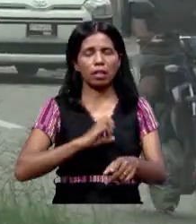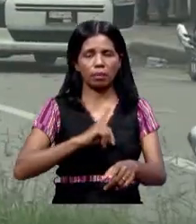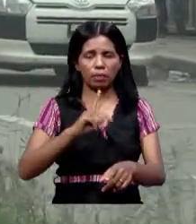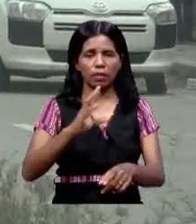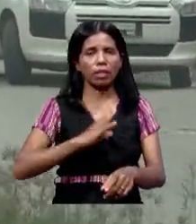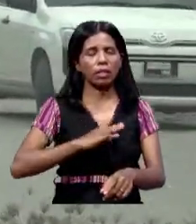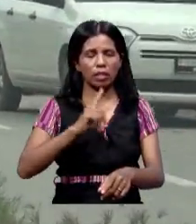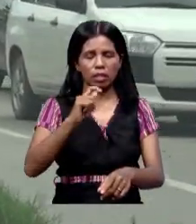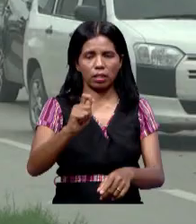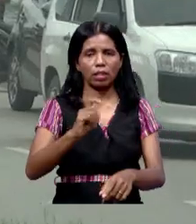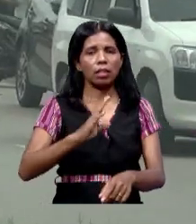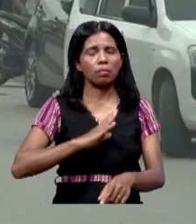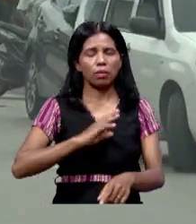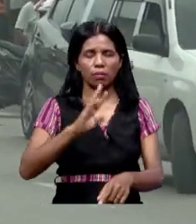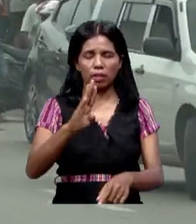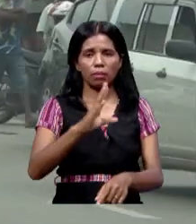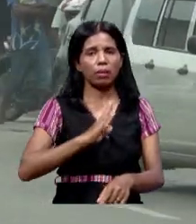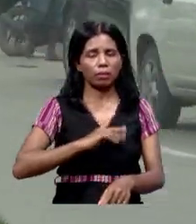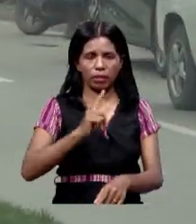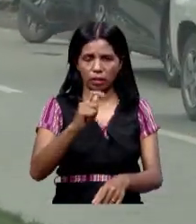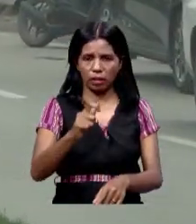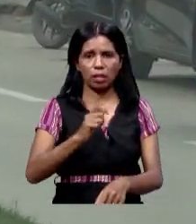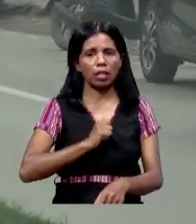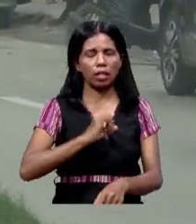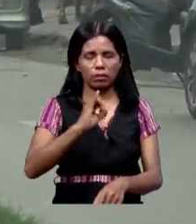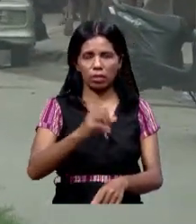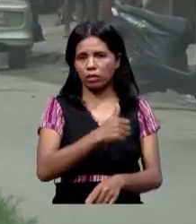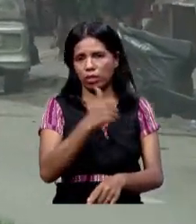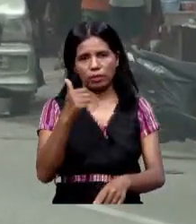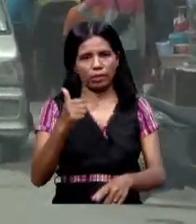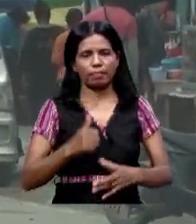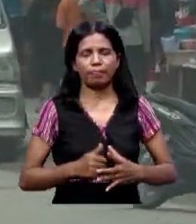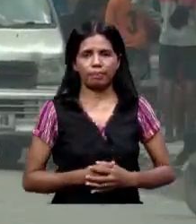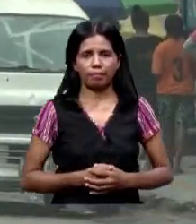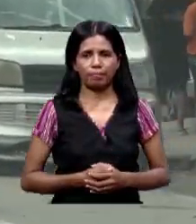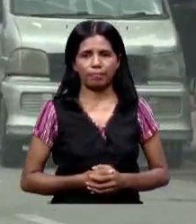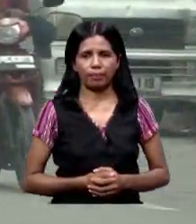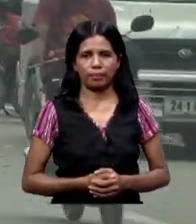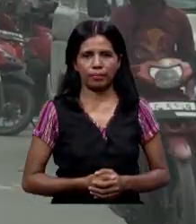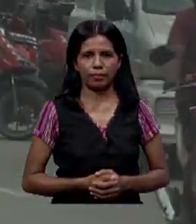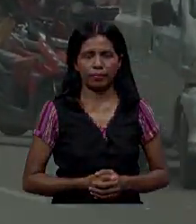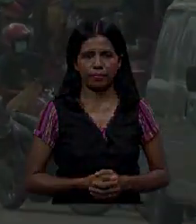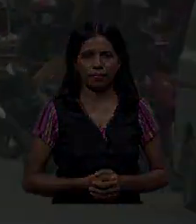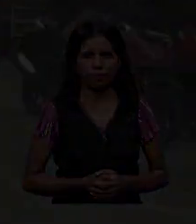Kampung Baru, Fatuada, Bairupite, Audia no Seluktan. João Carlos Marito da Costa, Gemen.